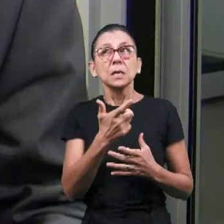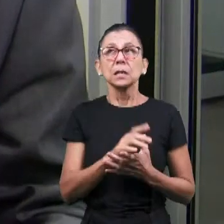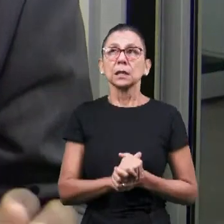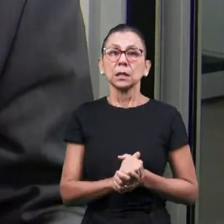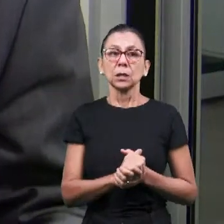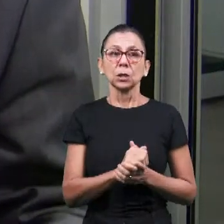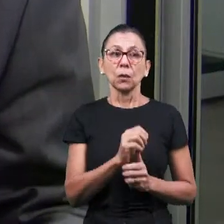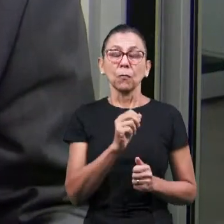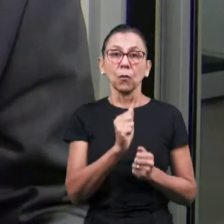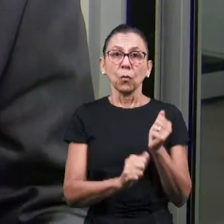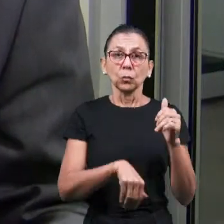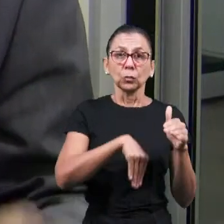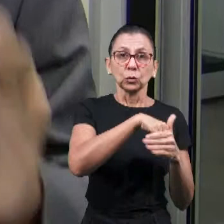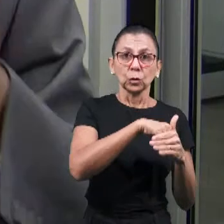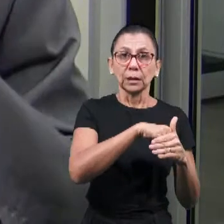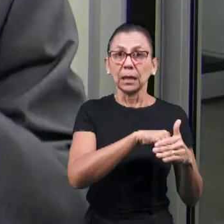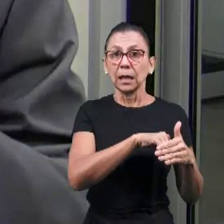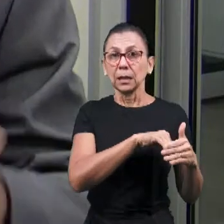tudo. E fui.